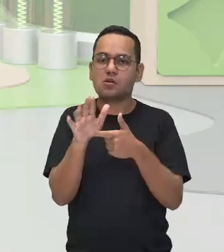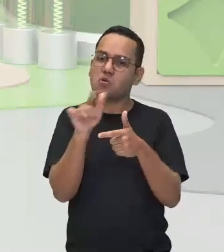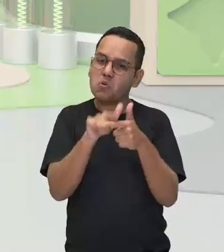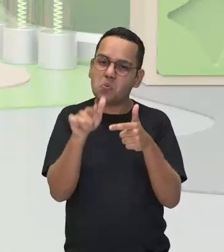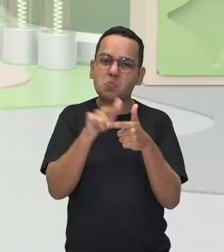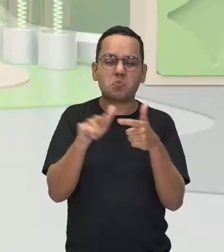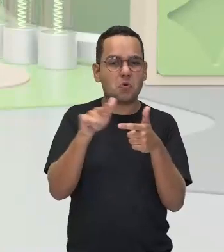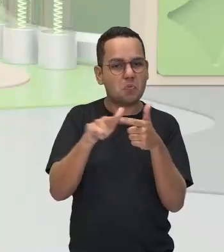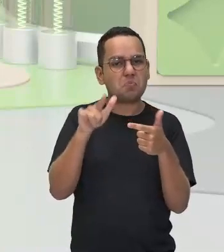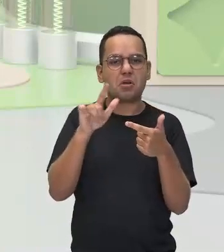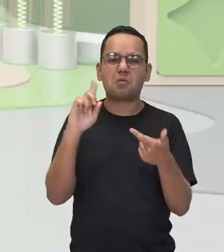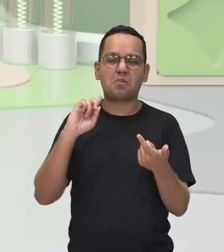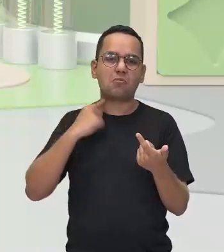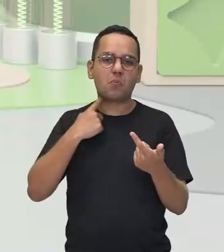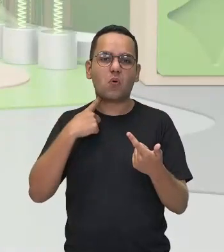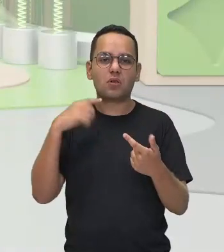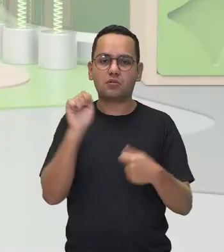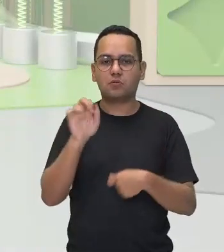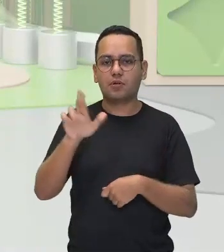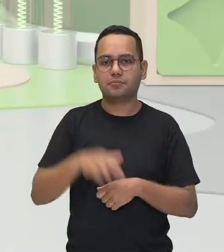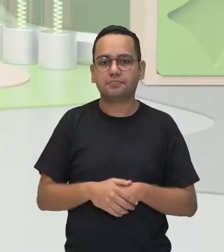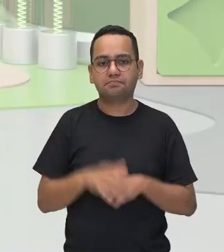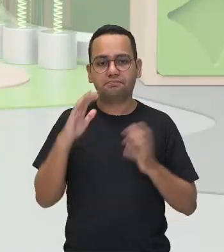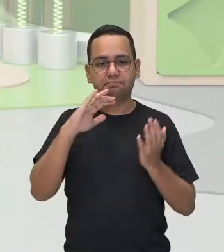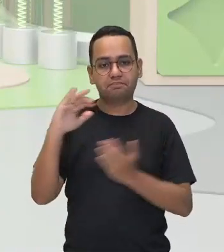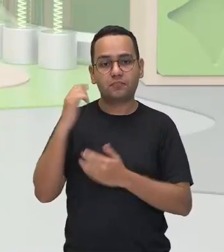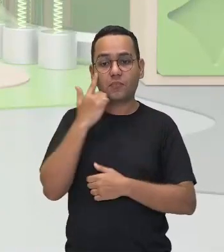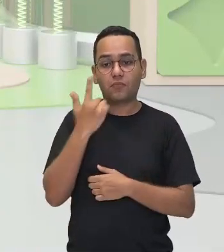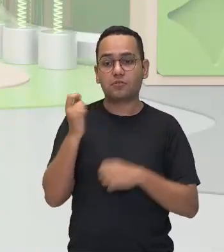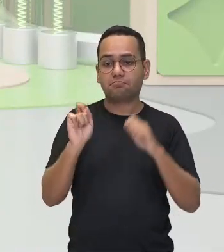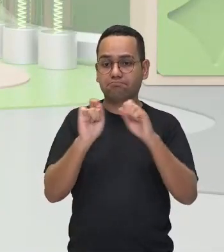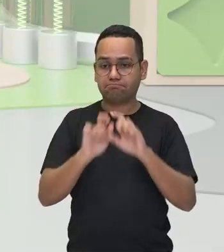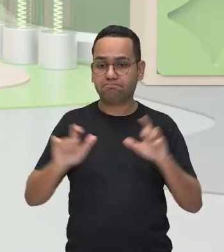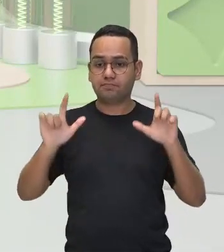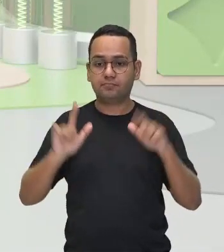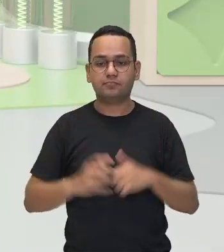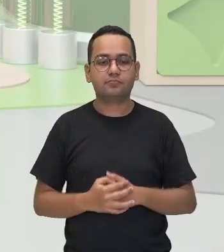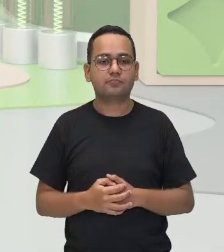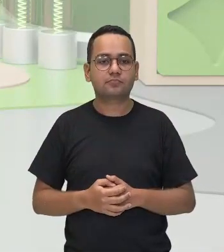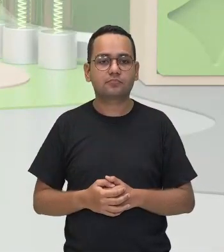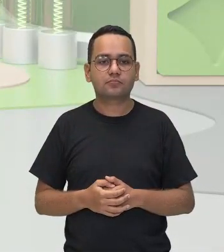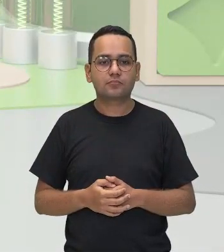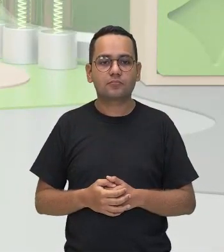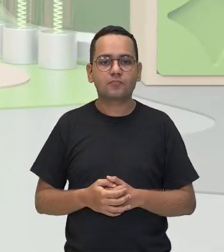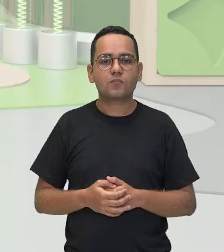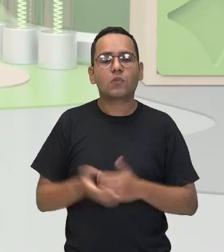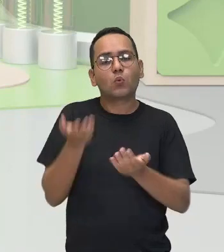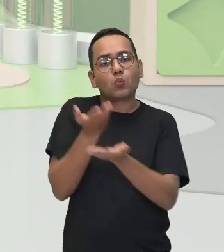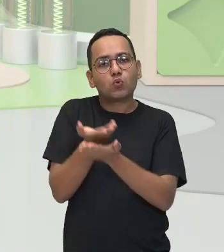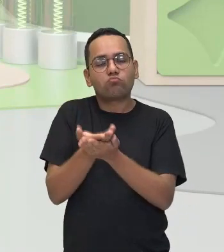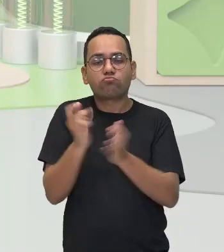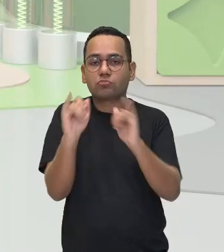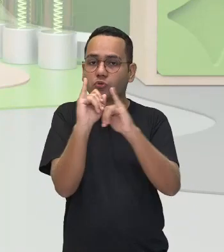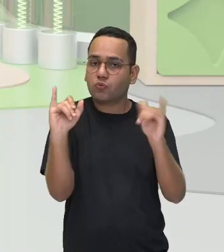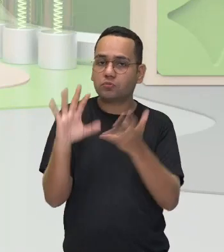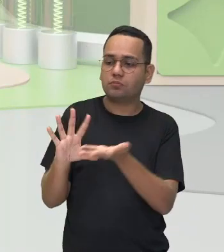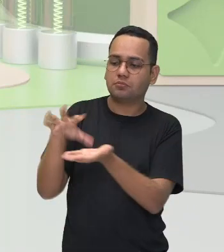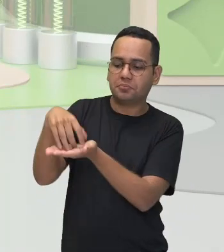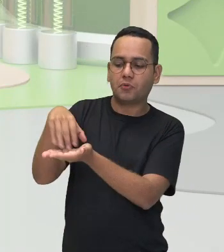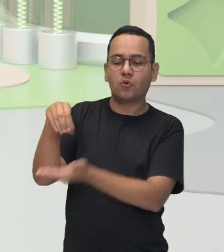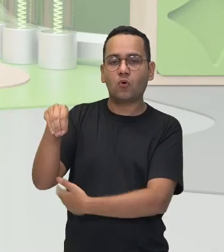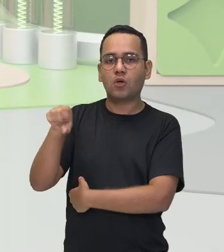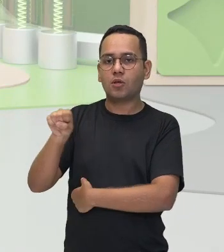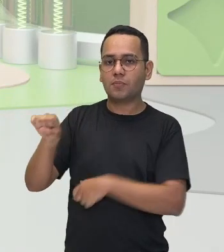temos, vamos aumentar bem aqui, ó, esse link, ó, um estudo divulgado pela Organização Mundial da